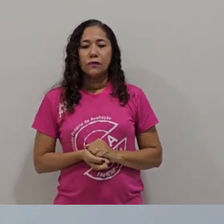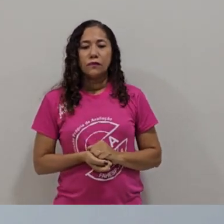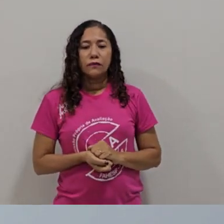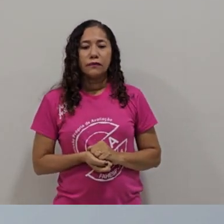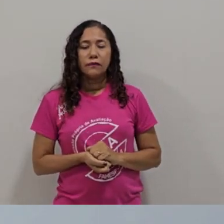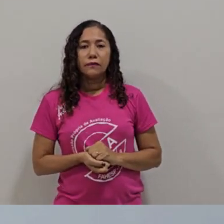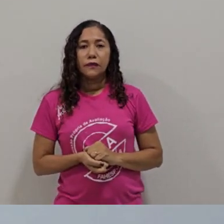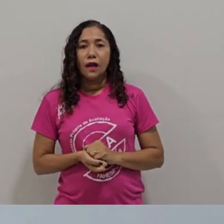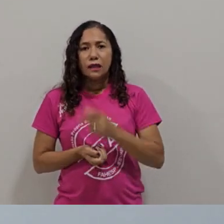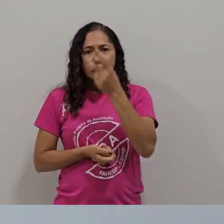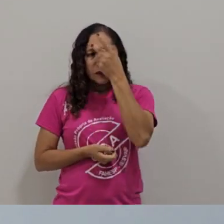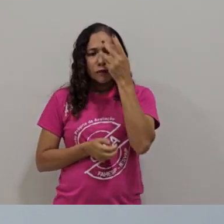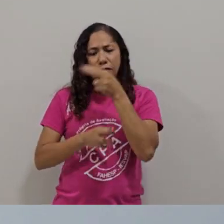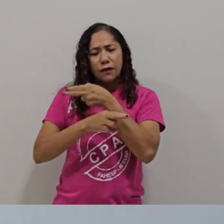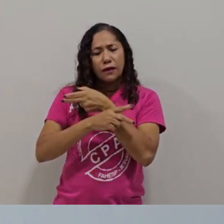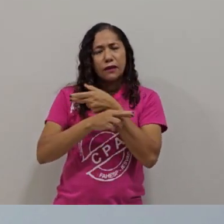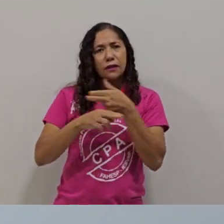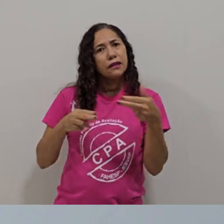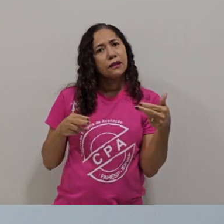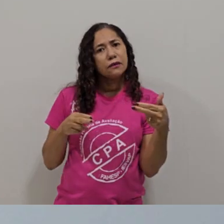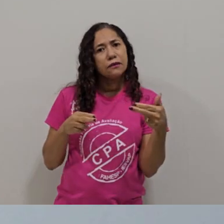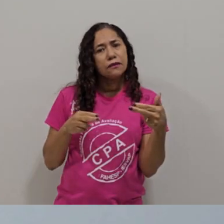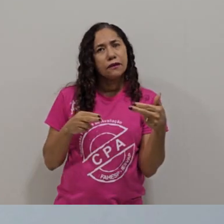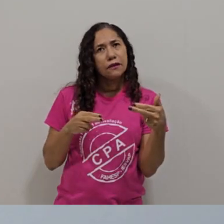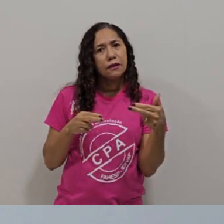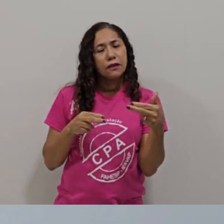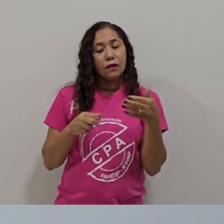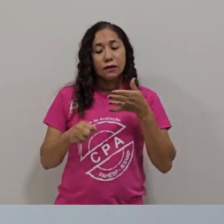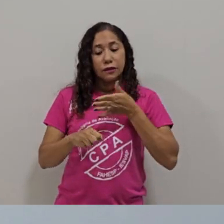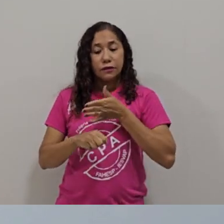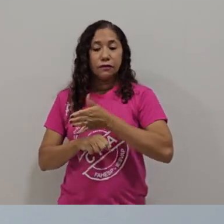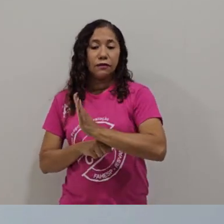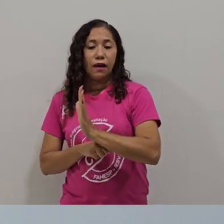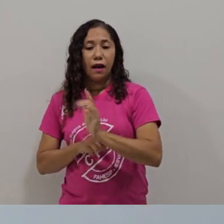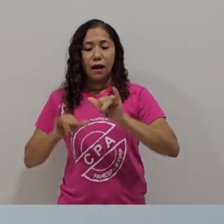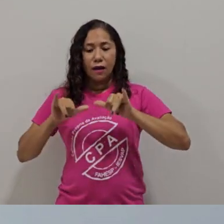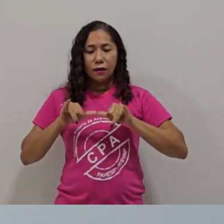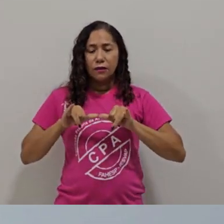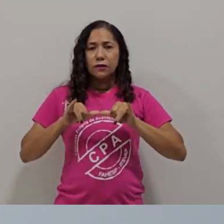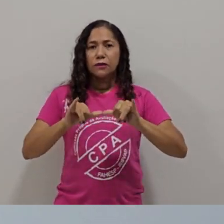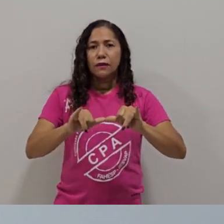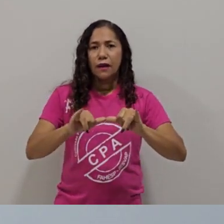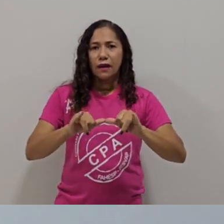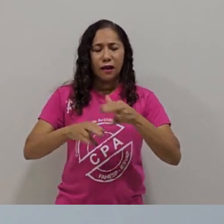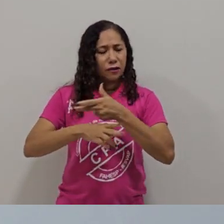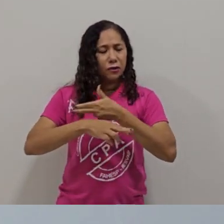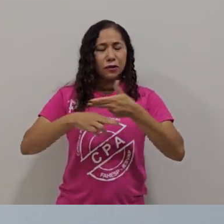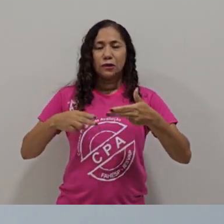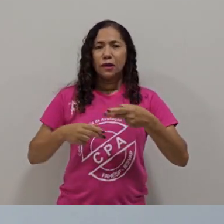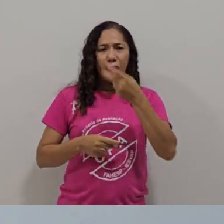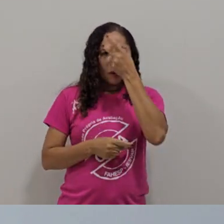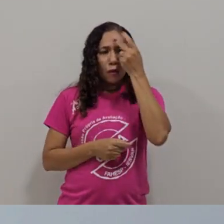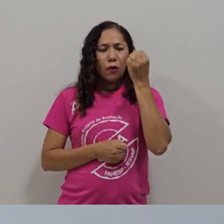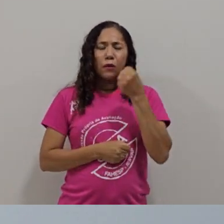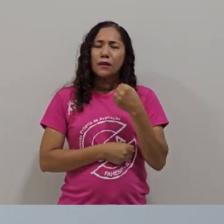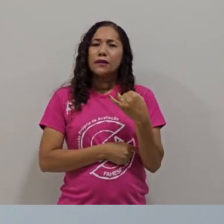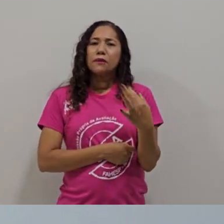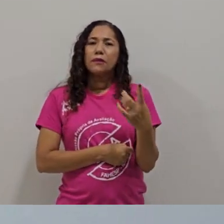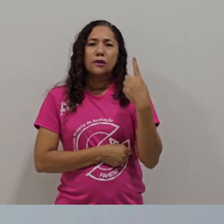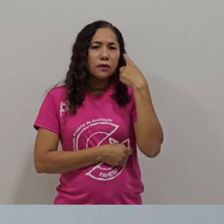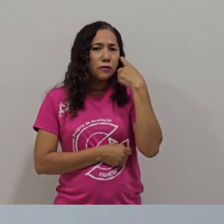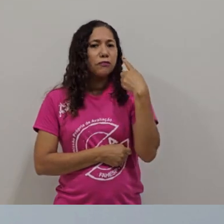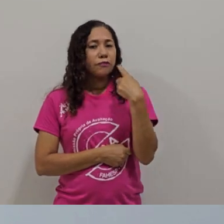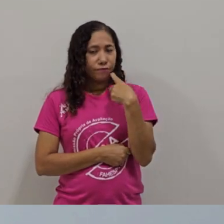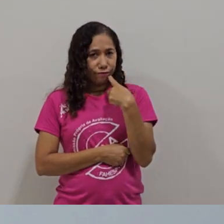auditiva atinge diversas pessoas, mas quando a gente vai no mercado, quando a gente vai em diversos estabelecimentos, quantas pessoas que têm deficiência